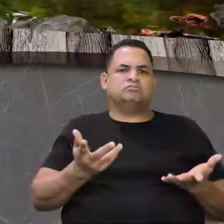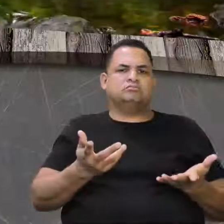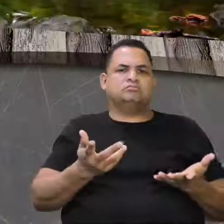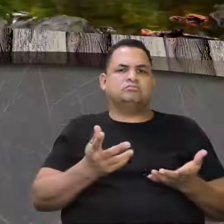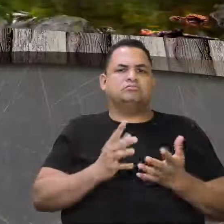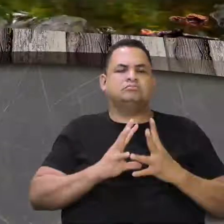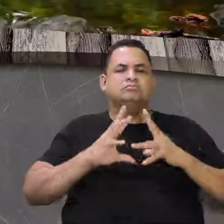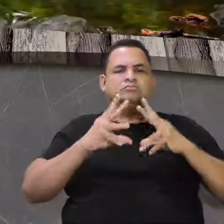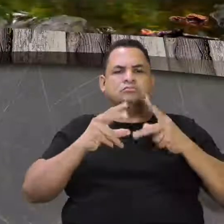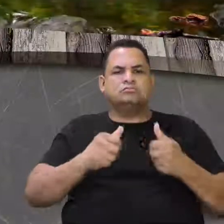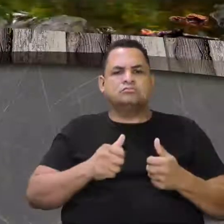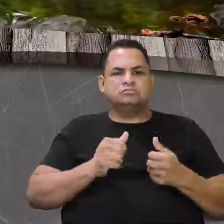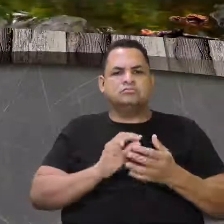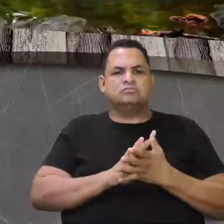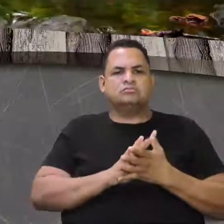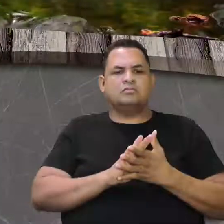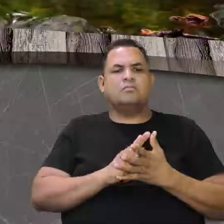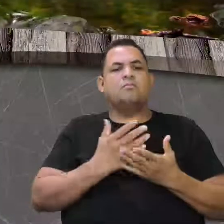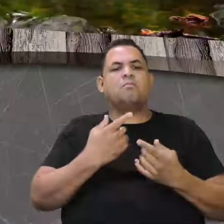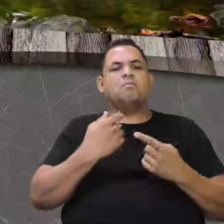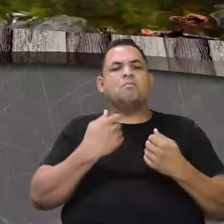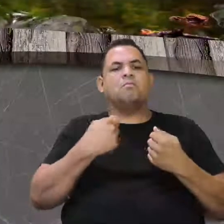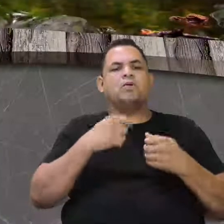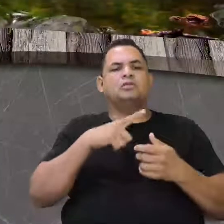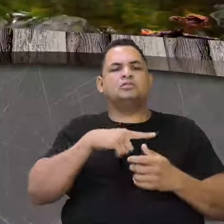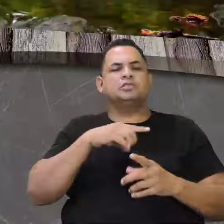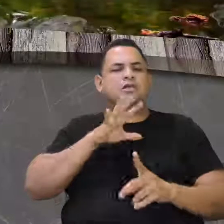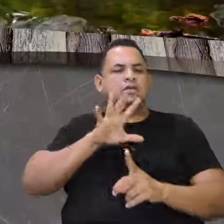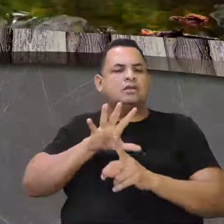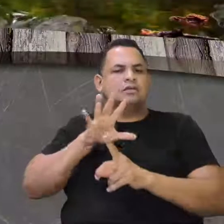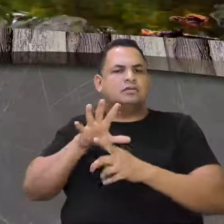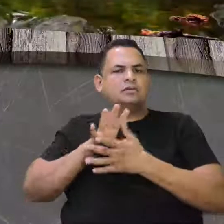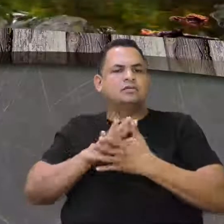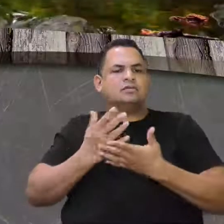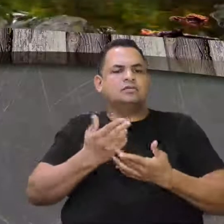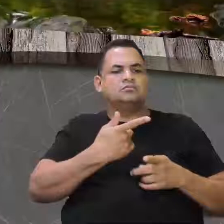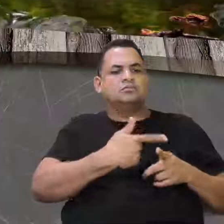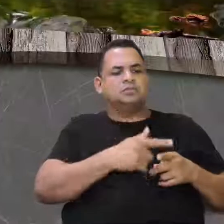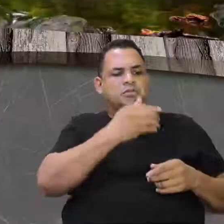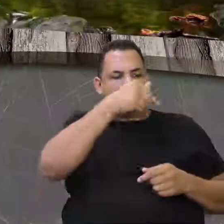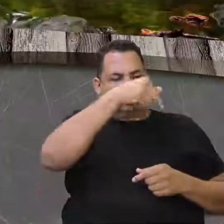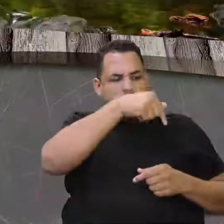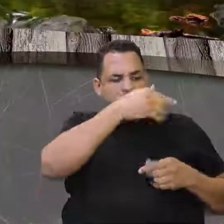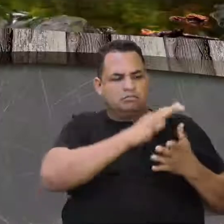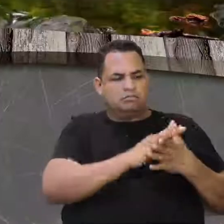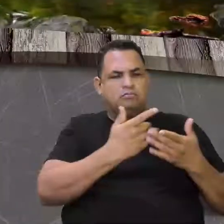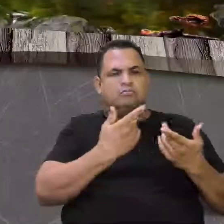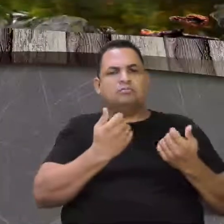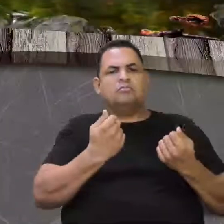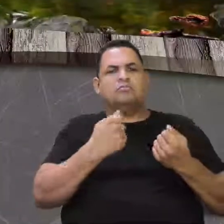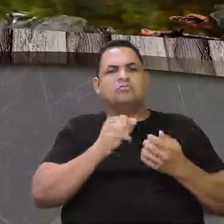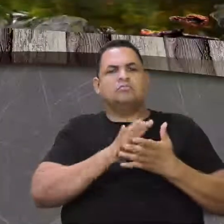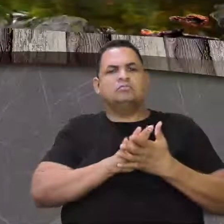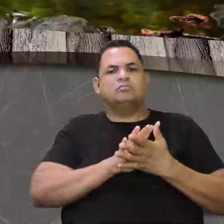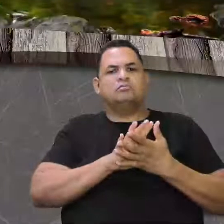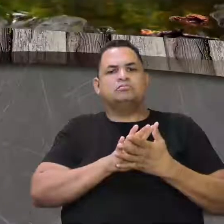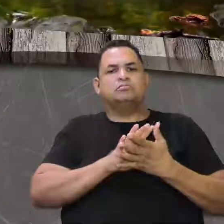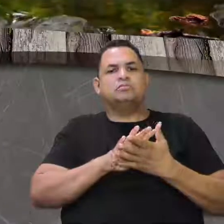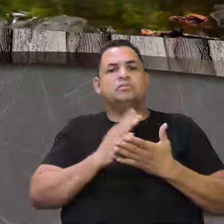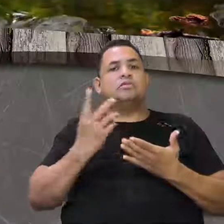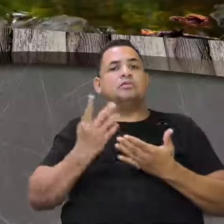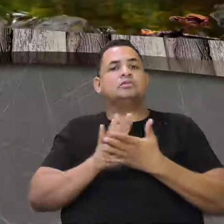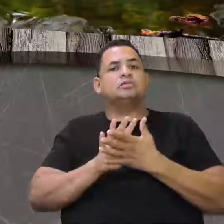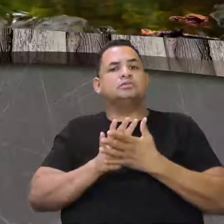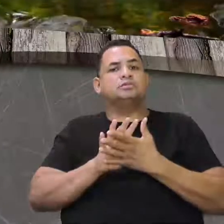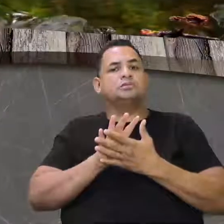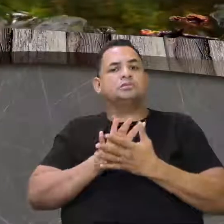Então, tudo pode interferir. Uma coisinha aqui, um problema aqui, pode ser